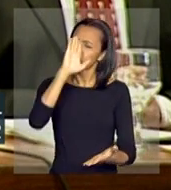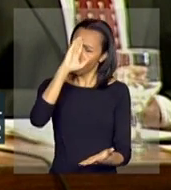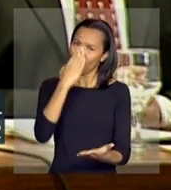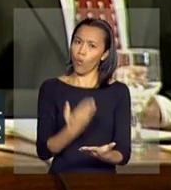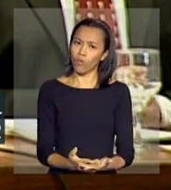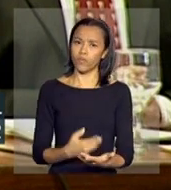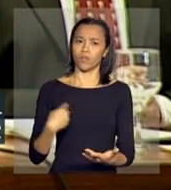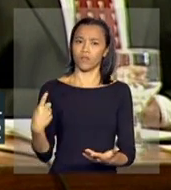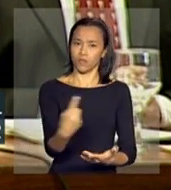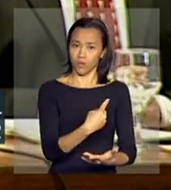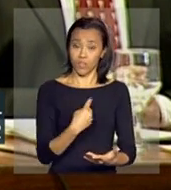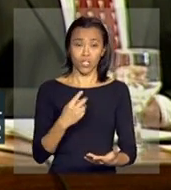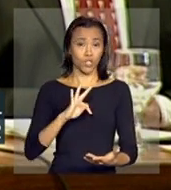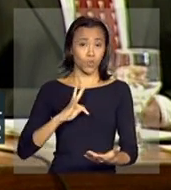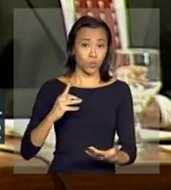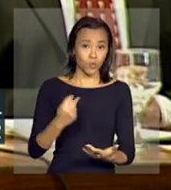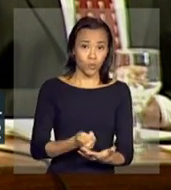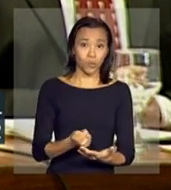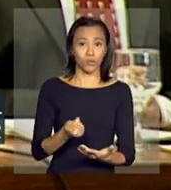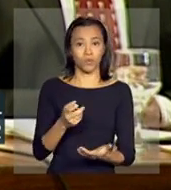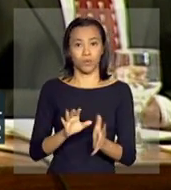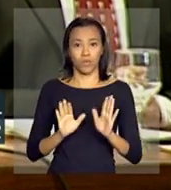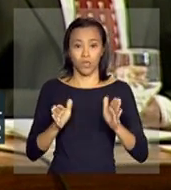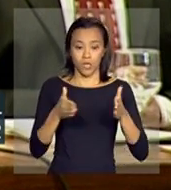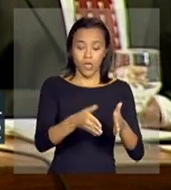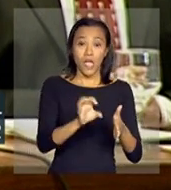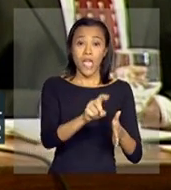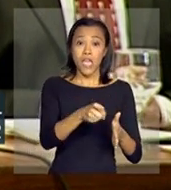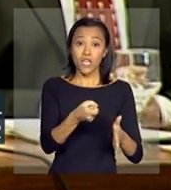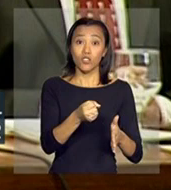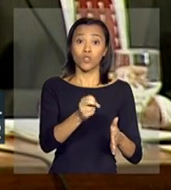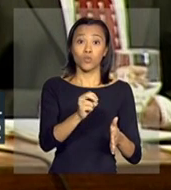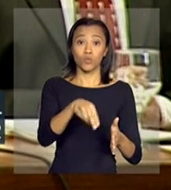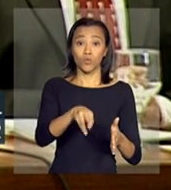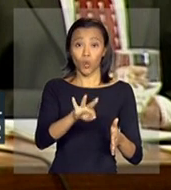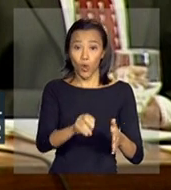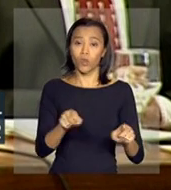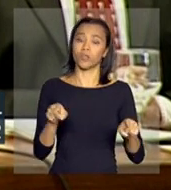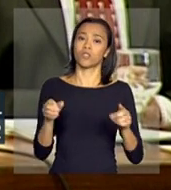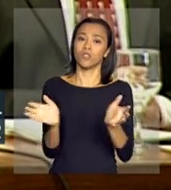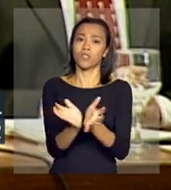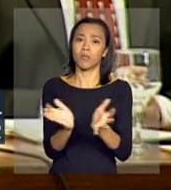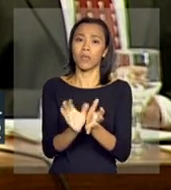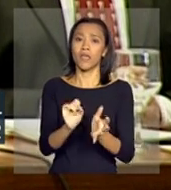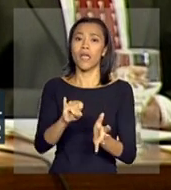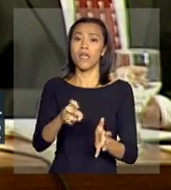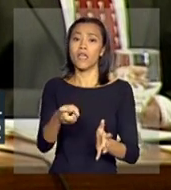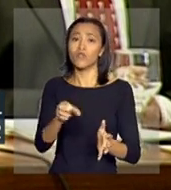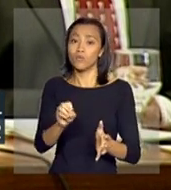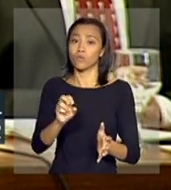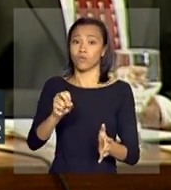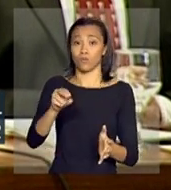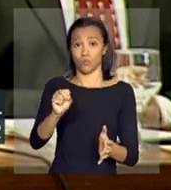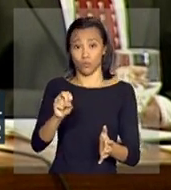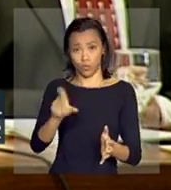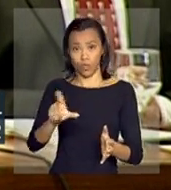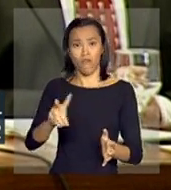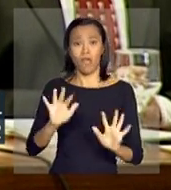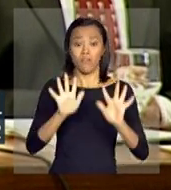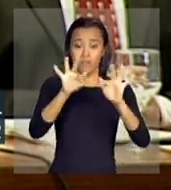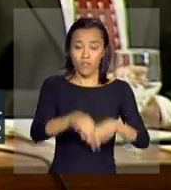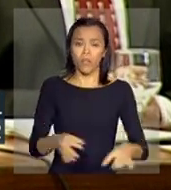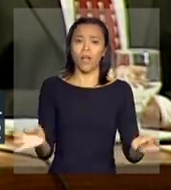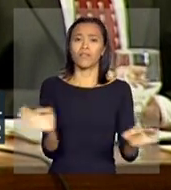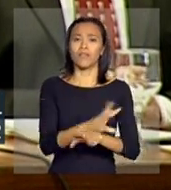confiança que todo o empreendimento, tanto o Eixo Norte quanto o Eixo Sul, estarão 100% concluídos até o final de